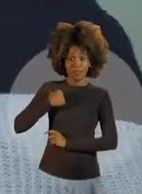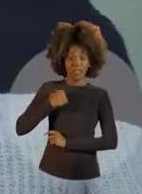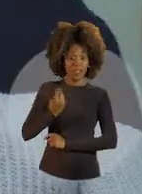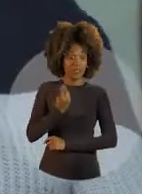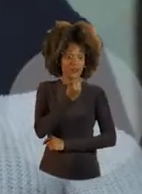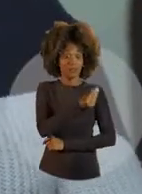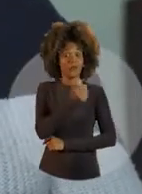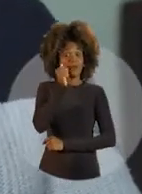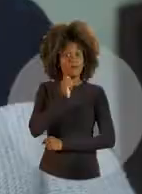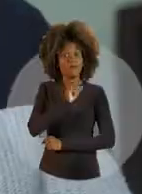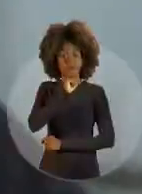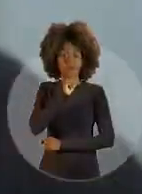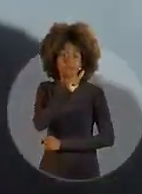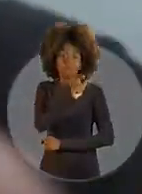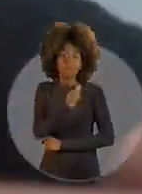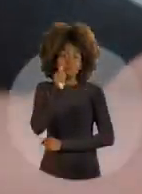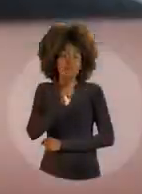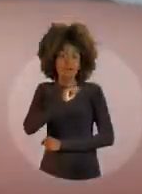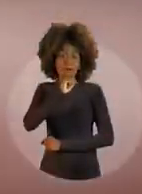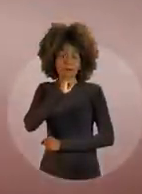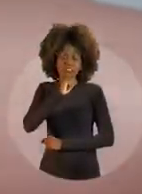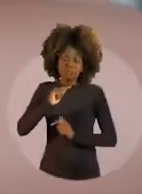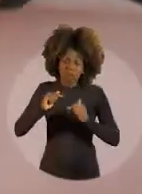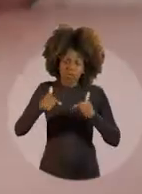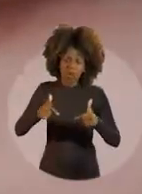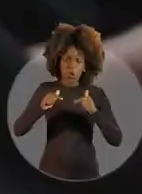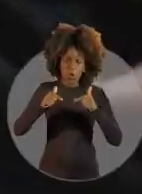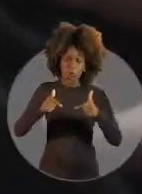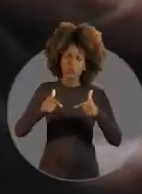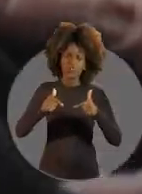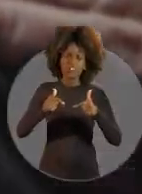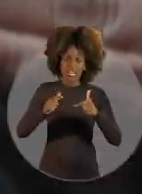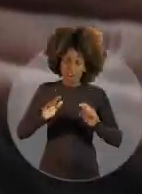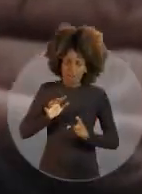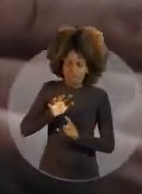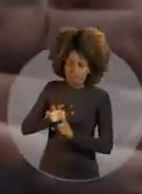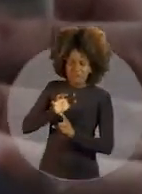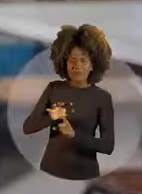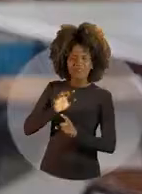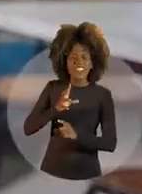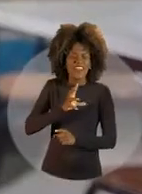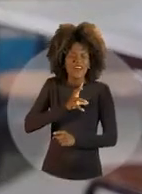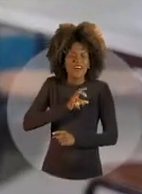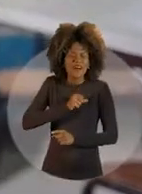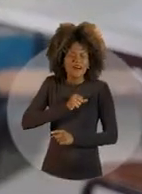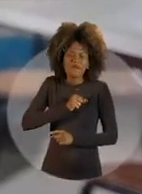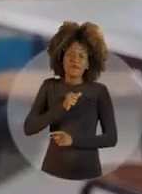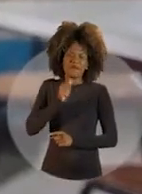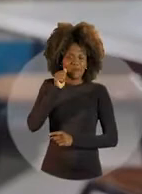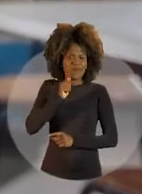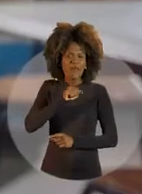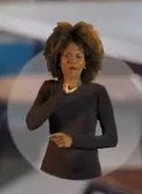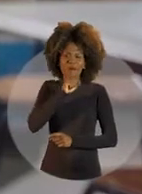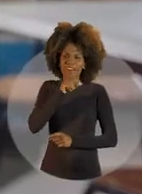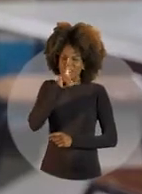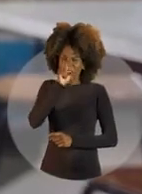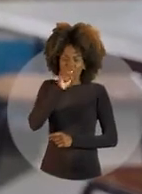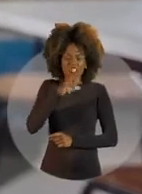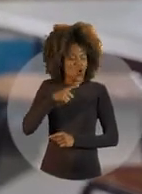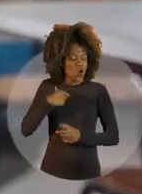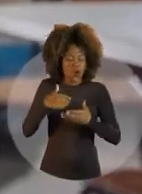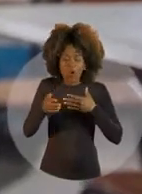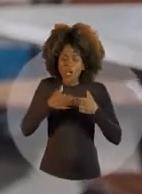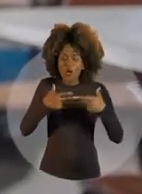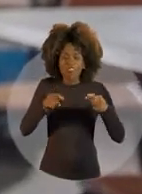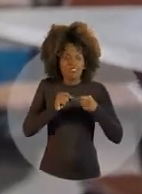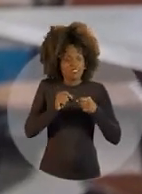bolsa vai para minha mãe, que ela é uma mulher guerreira, batalhadora e incentivadora. Eu amo ela demais. O que eu puder fazer por